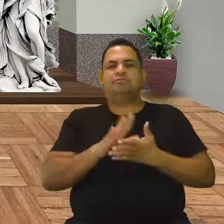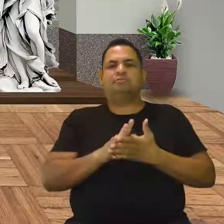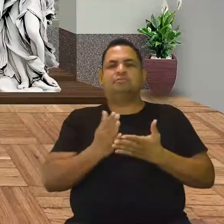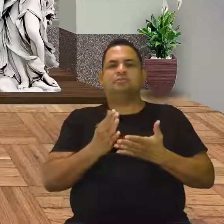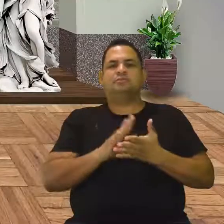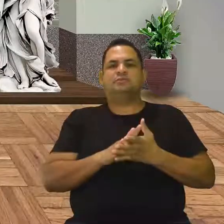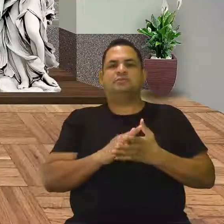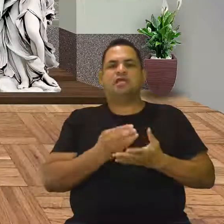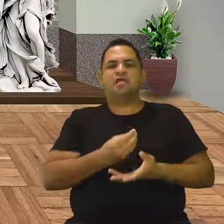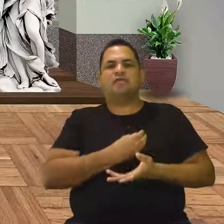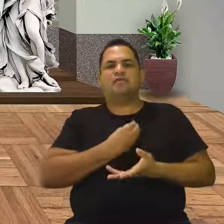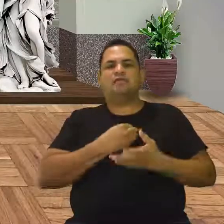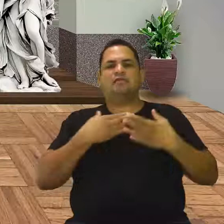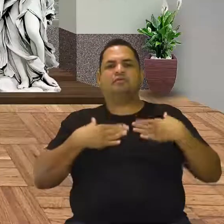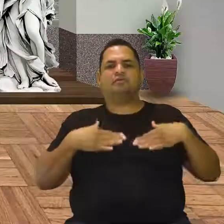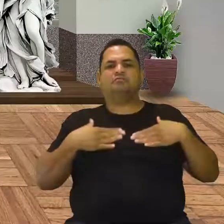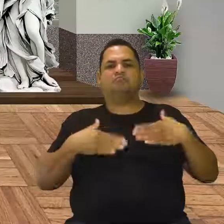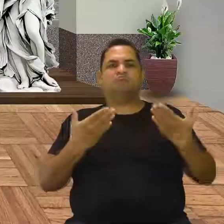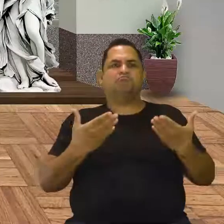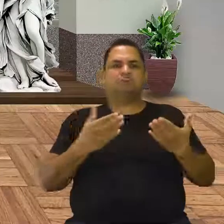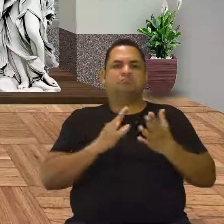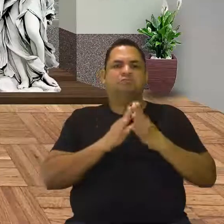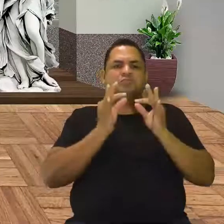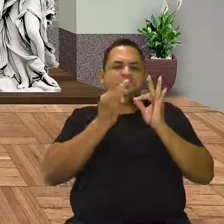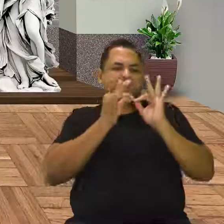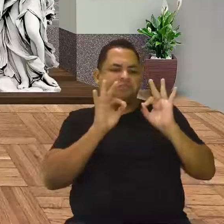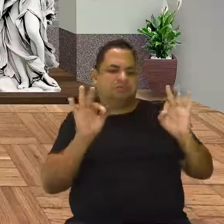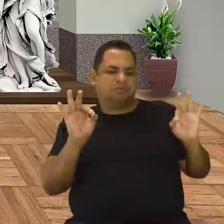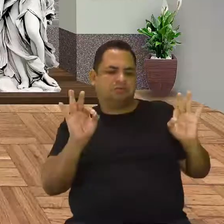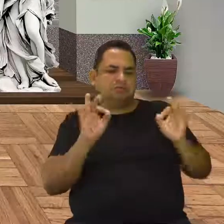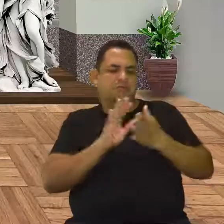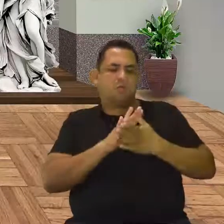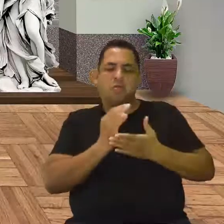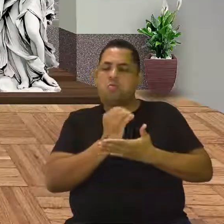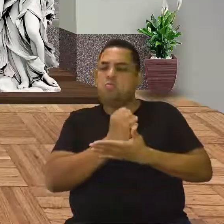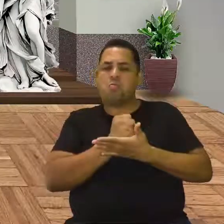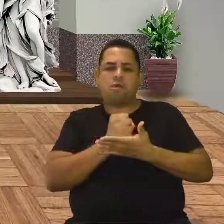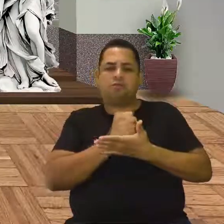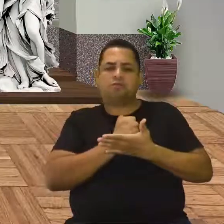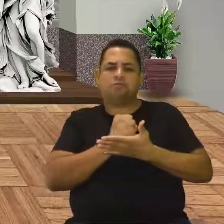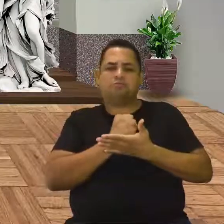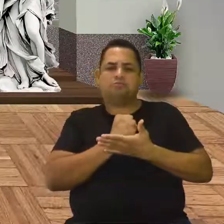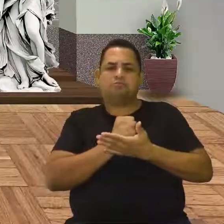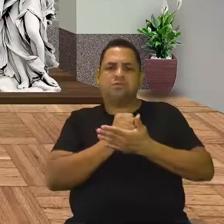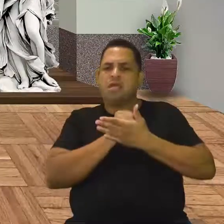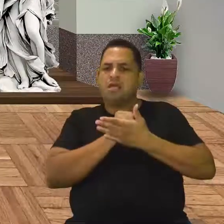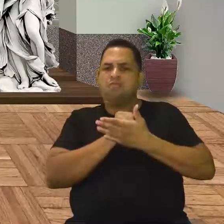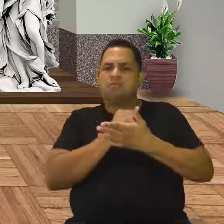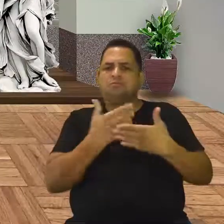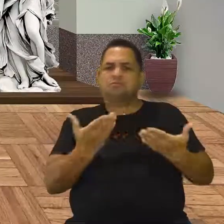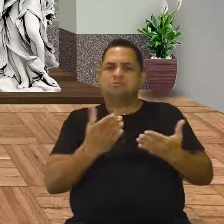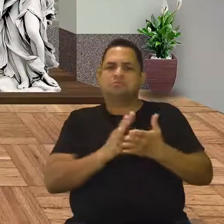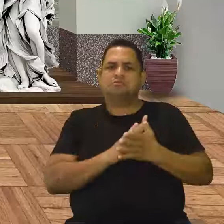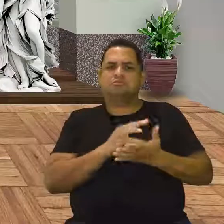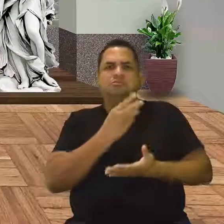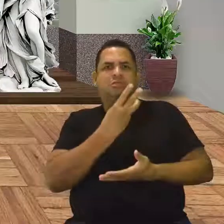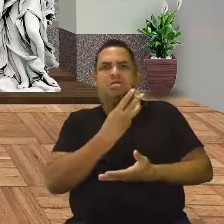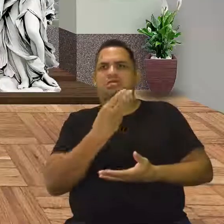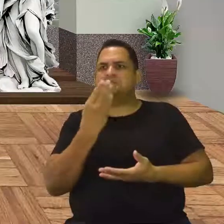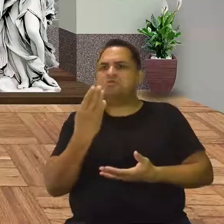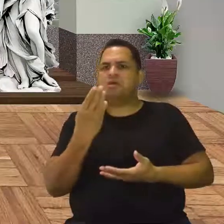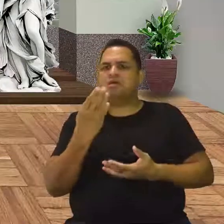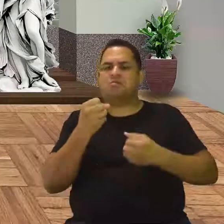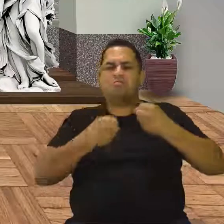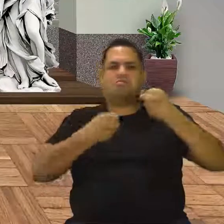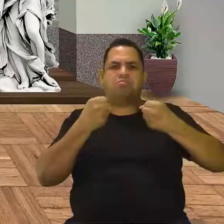forma tranquila, humildemente, só com o básico. Não preciso ter 3, 4